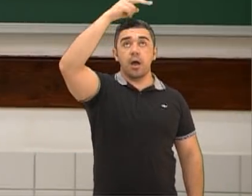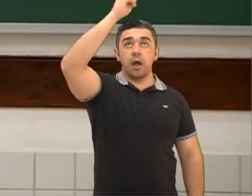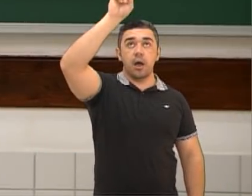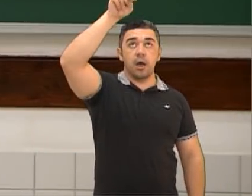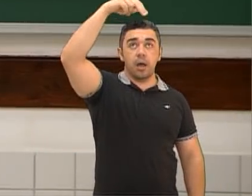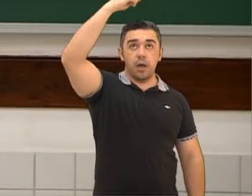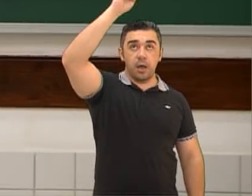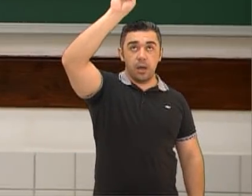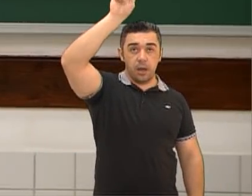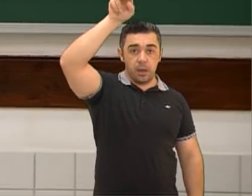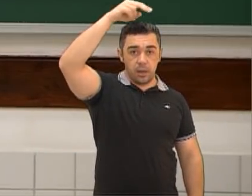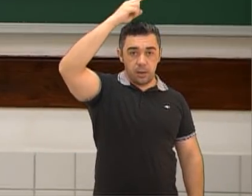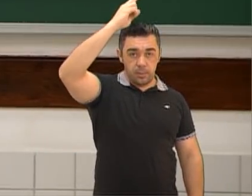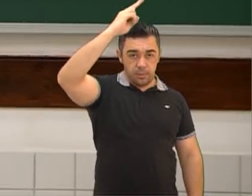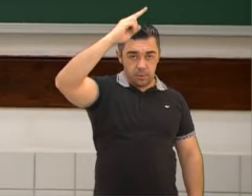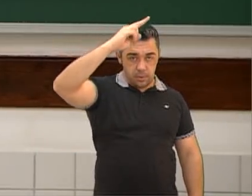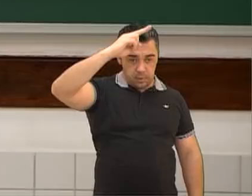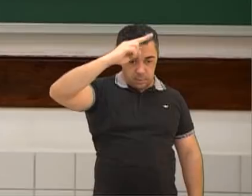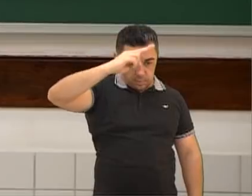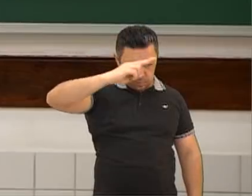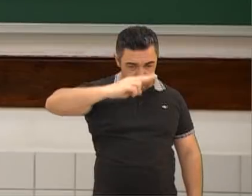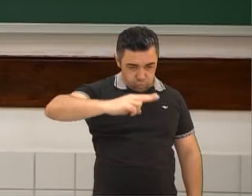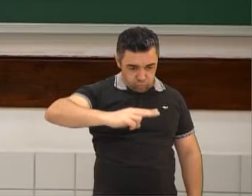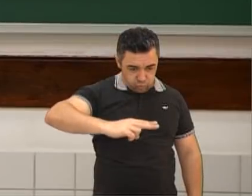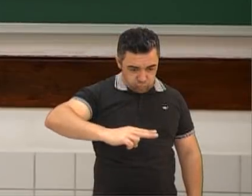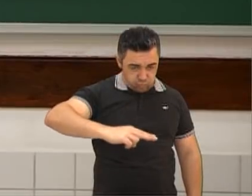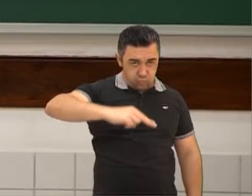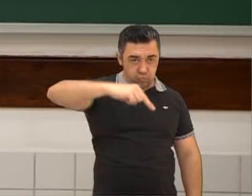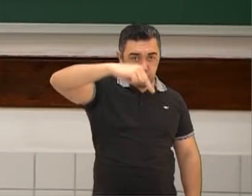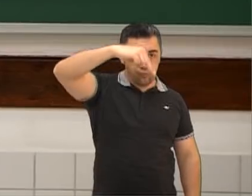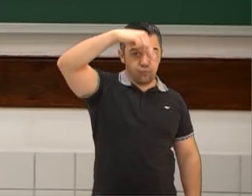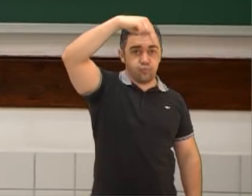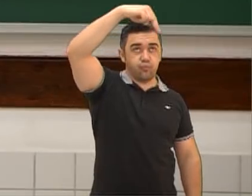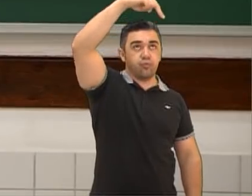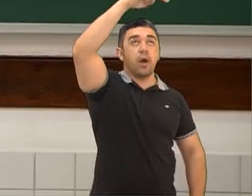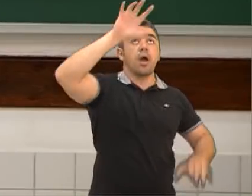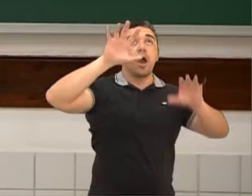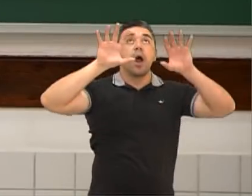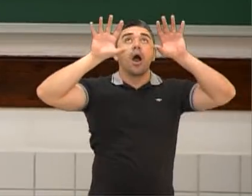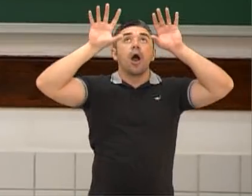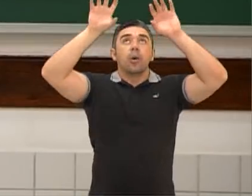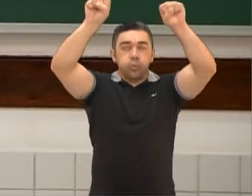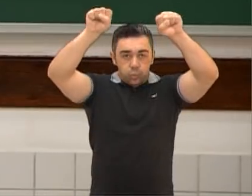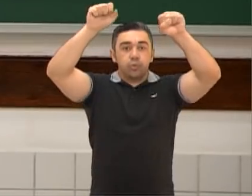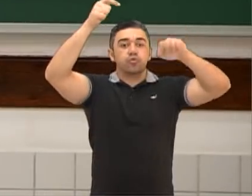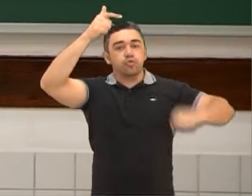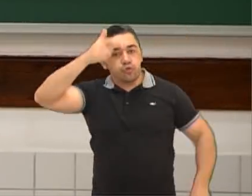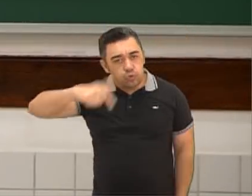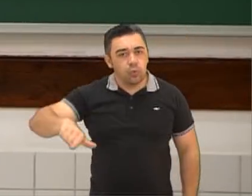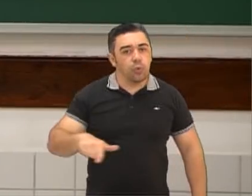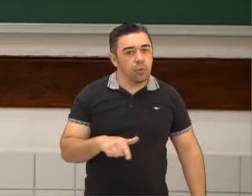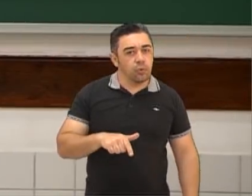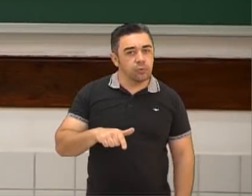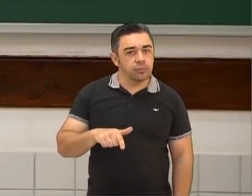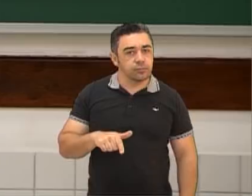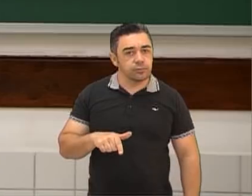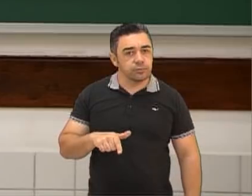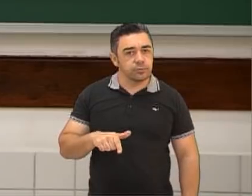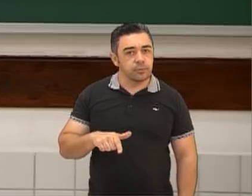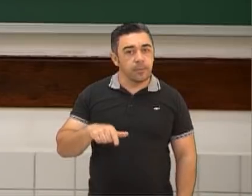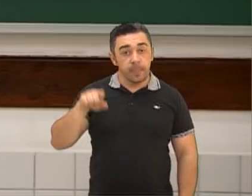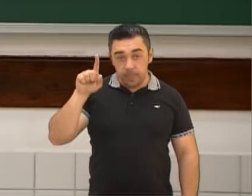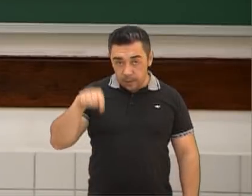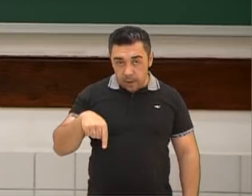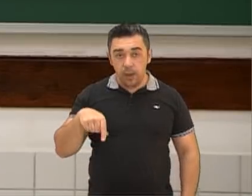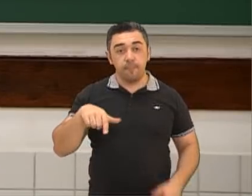rede, aproveitar o impulso da rede e voltar e segurar o trapézio novamente, tá? Então esse movimento